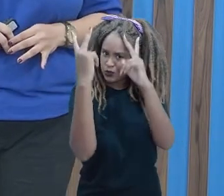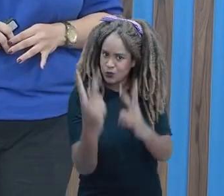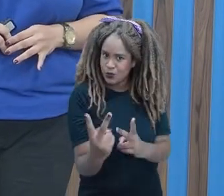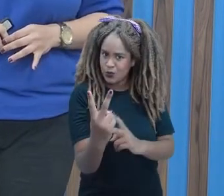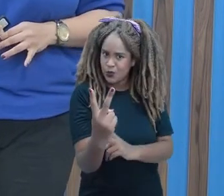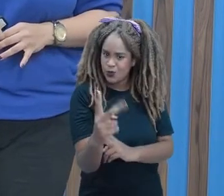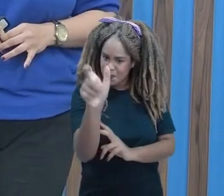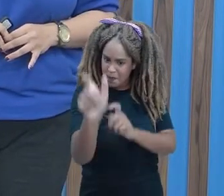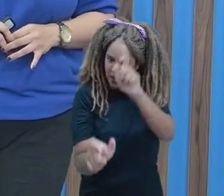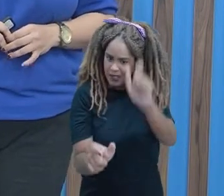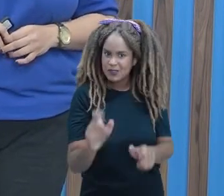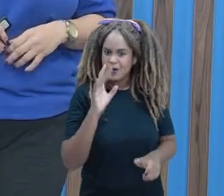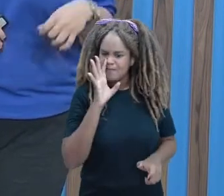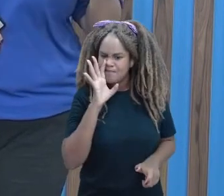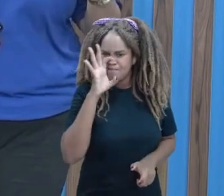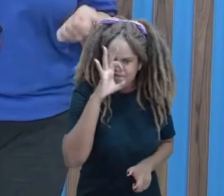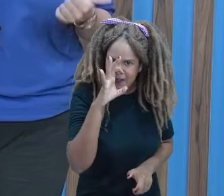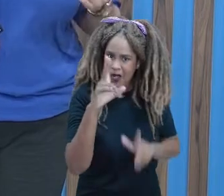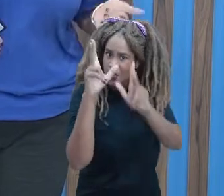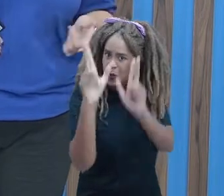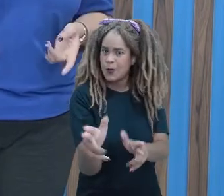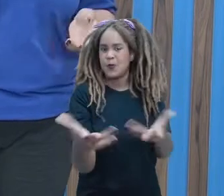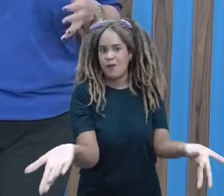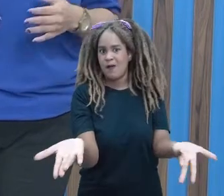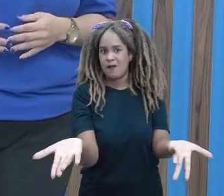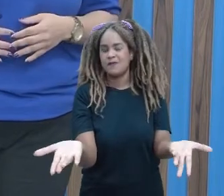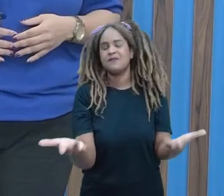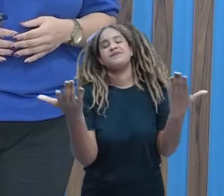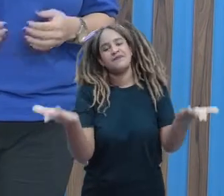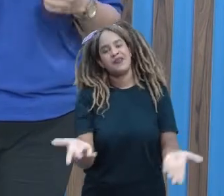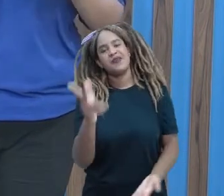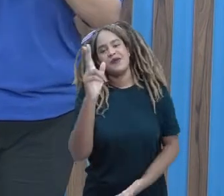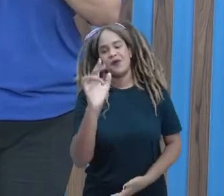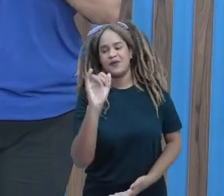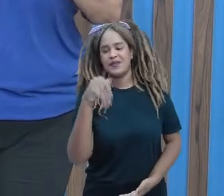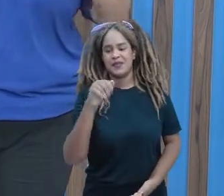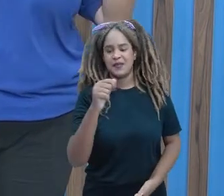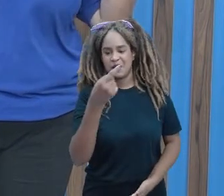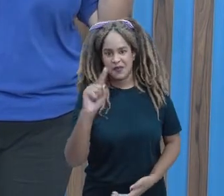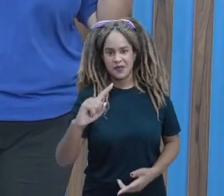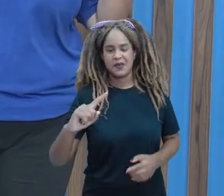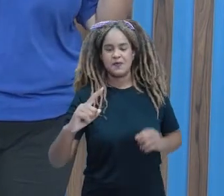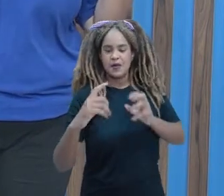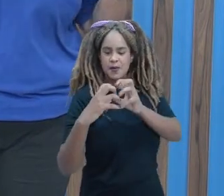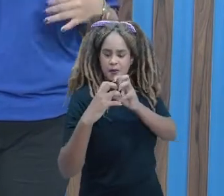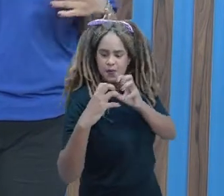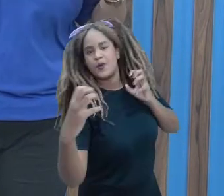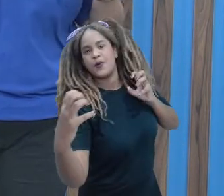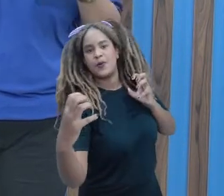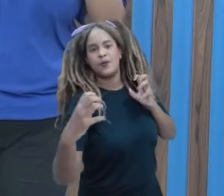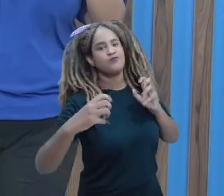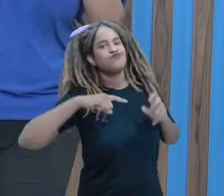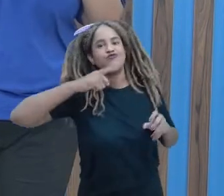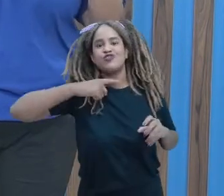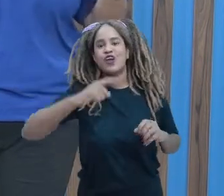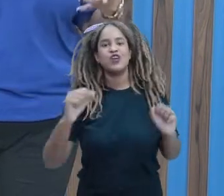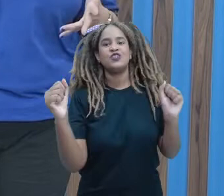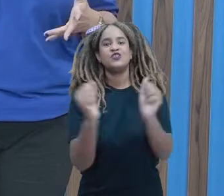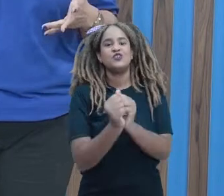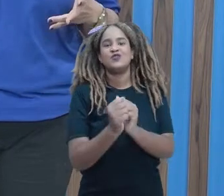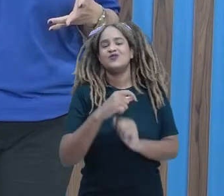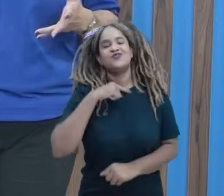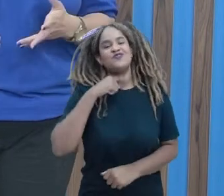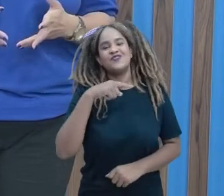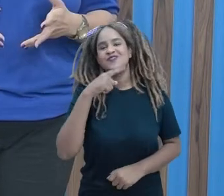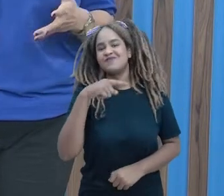juntos, gente. Dá certo não. Do mesmo jeito são os ímãs, tá? Ó, eles se repelem, não conseguem